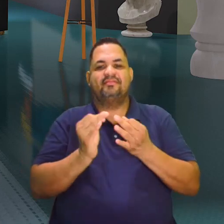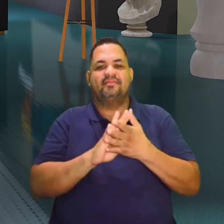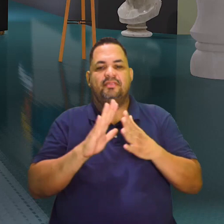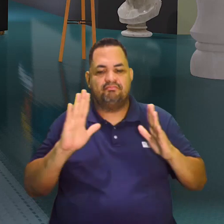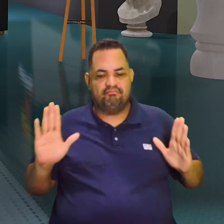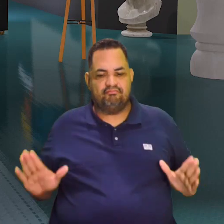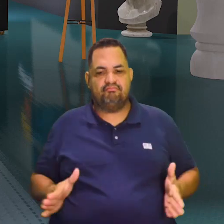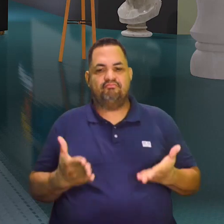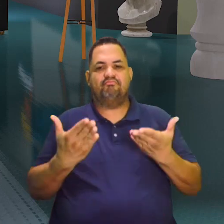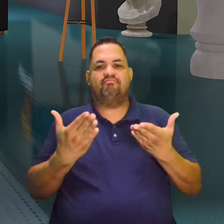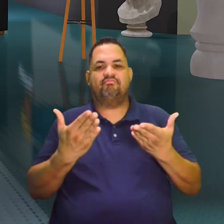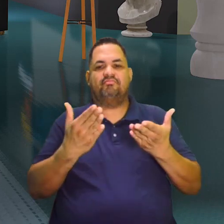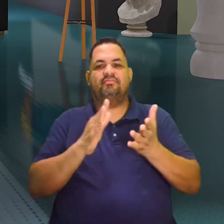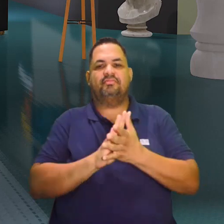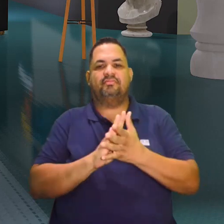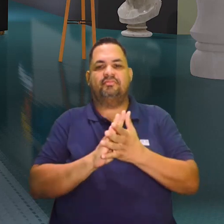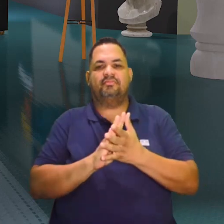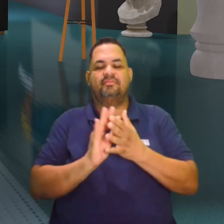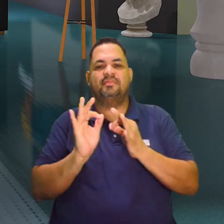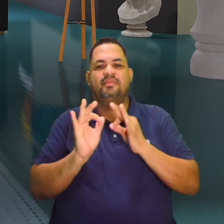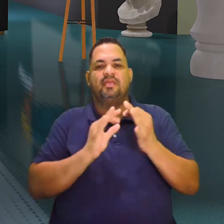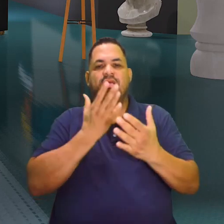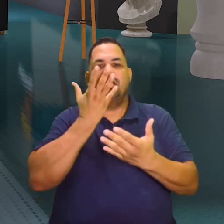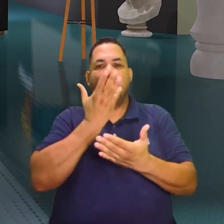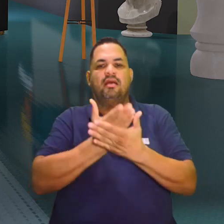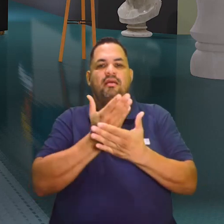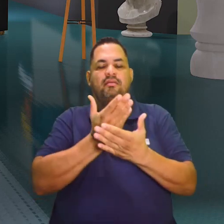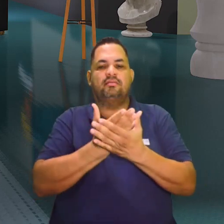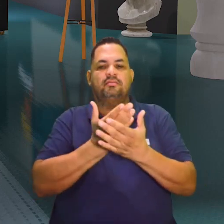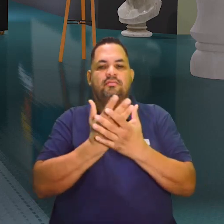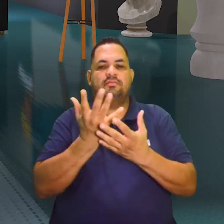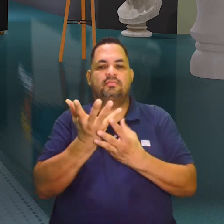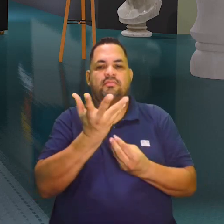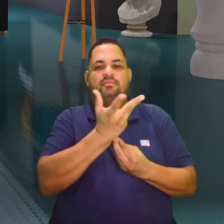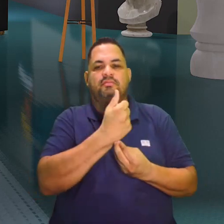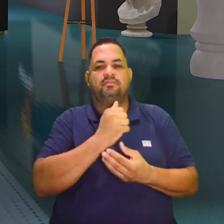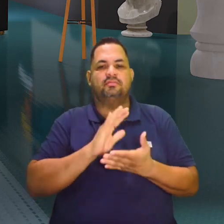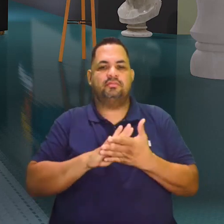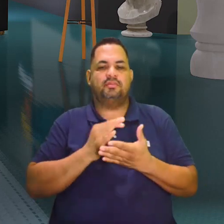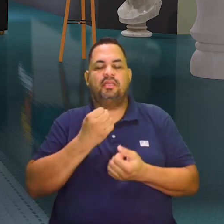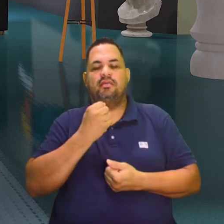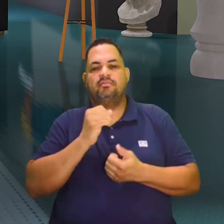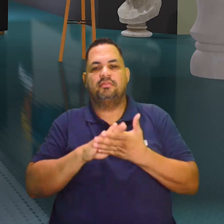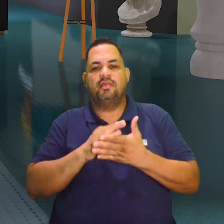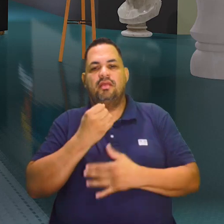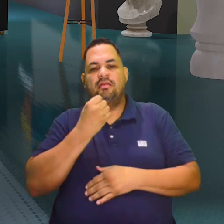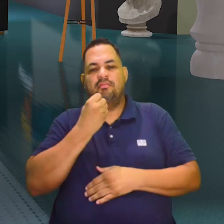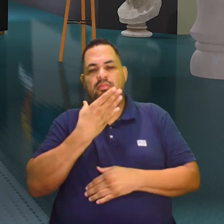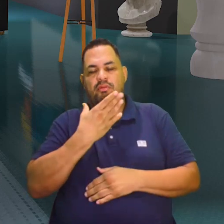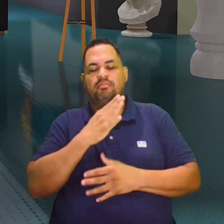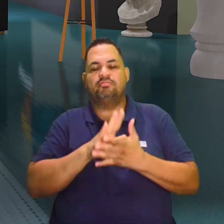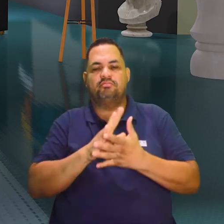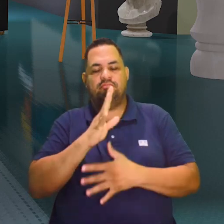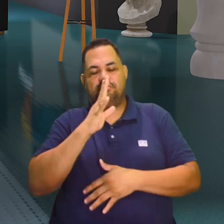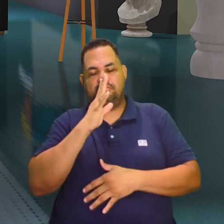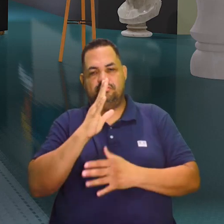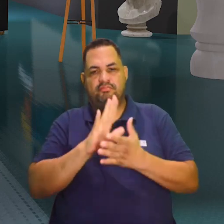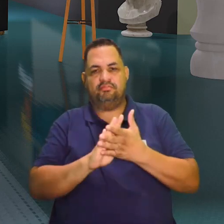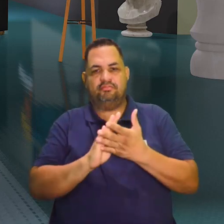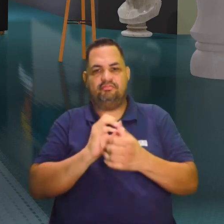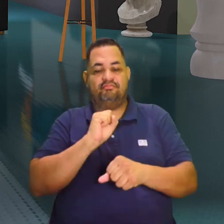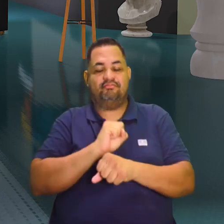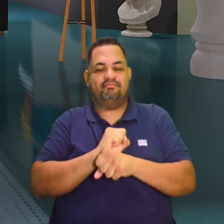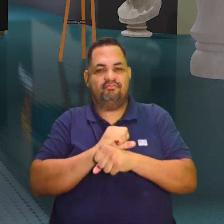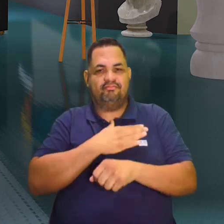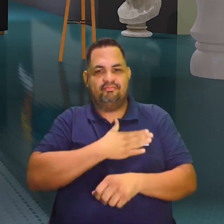estímulo aí durante as nossas aulas, porque as aulas de arte é muito gostoso de assistir, certo? Eu gosto de dar as aulas. Espero que